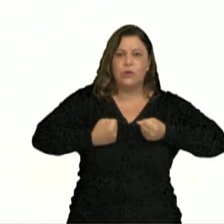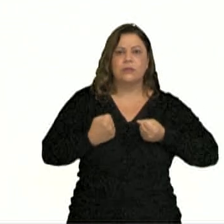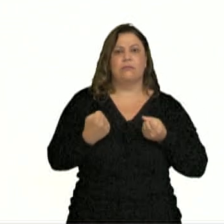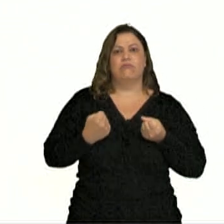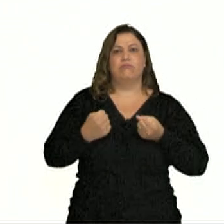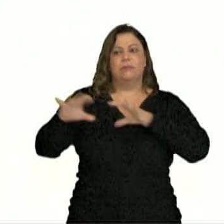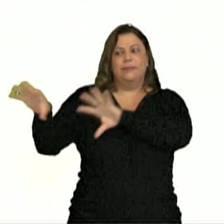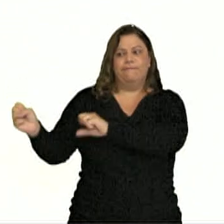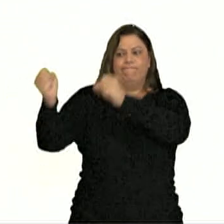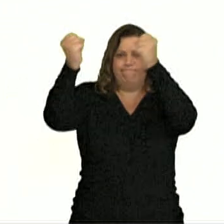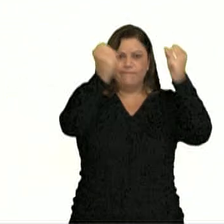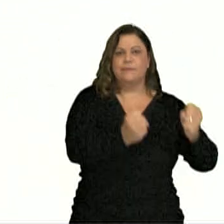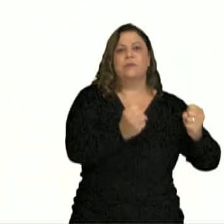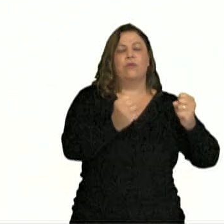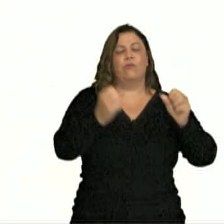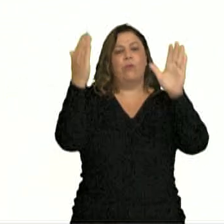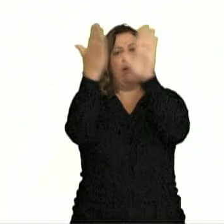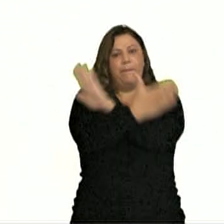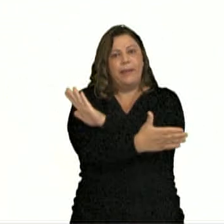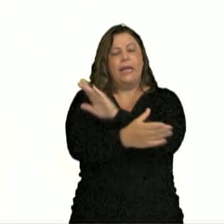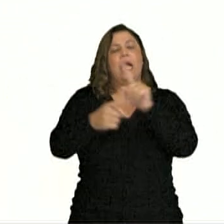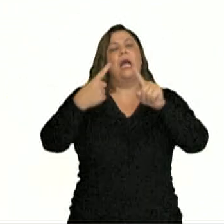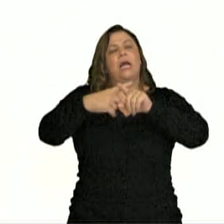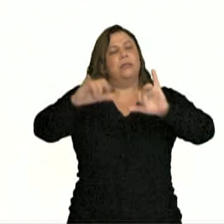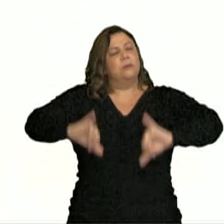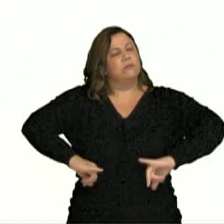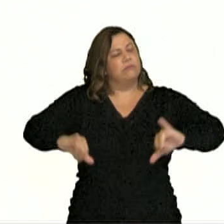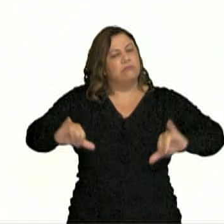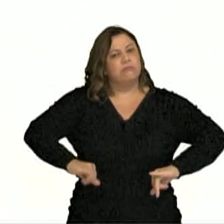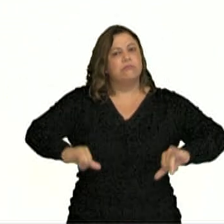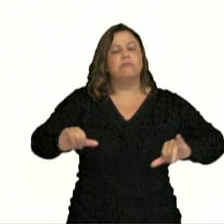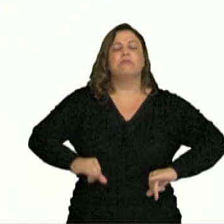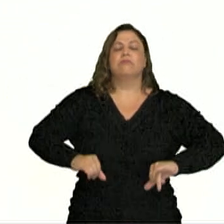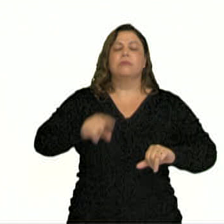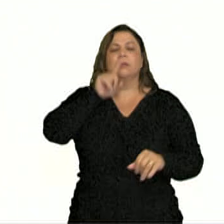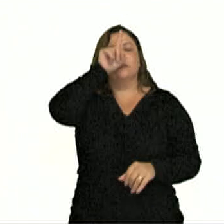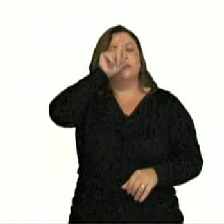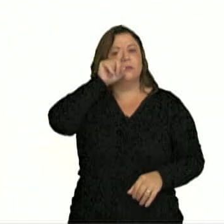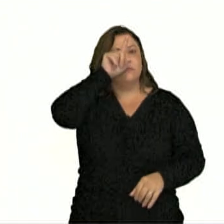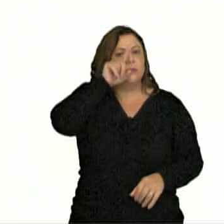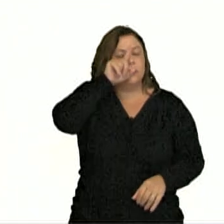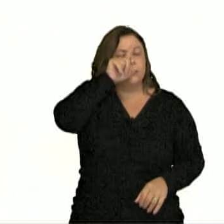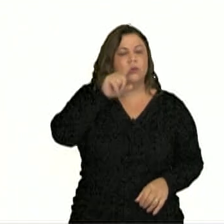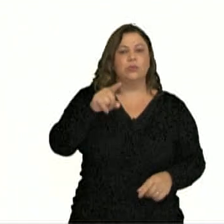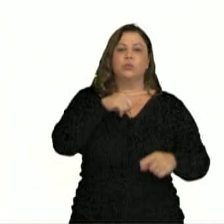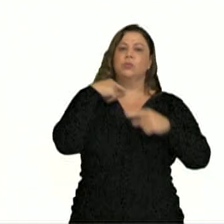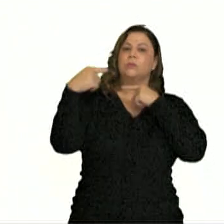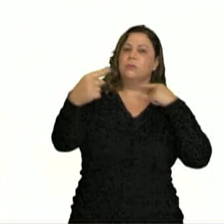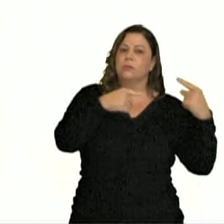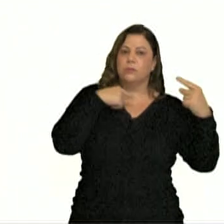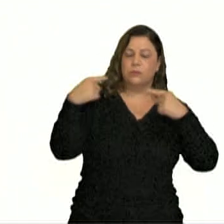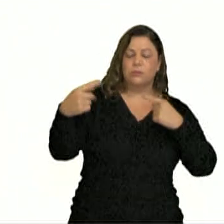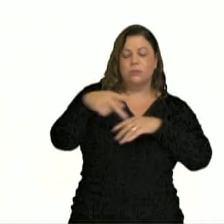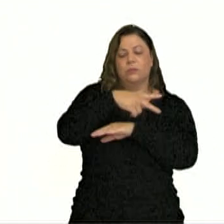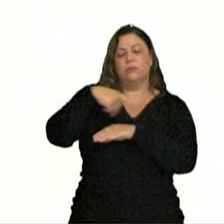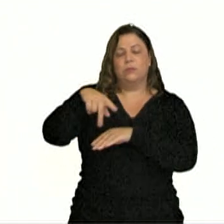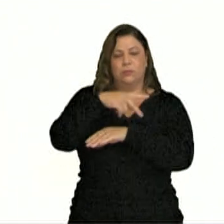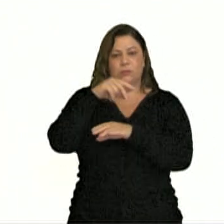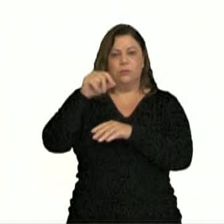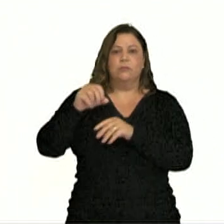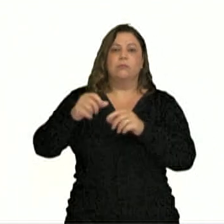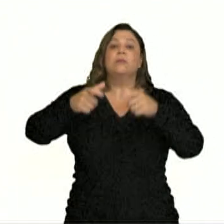forçados à migração por sofrerem iminente risco de morte e perseguição em seu país ou em seu local de